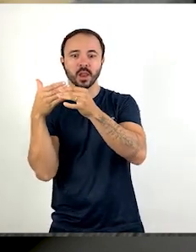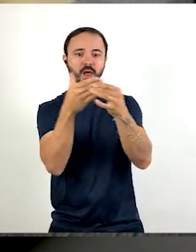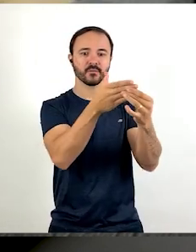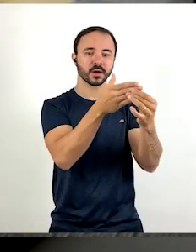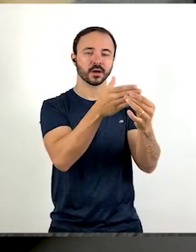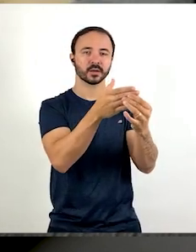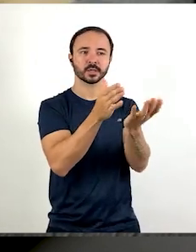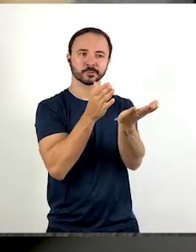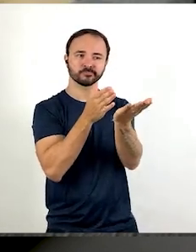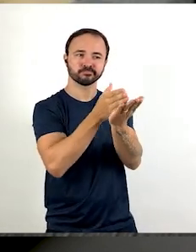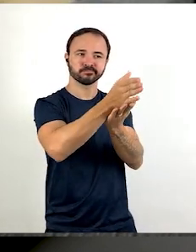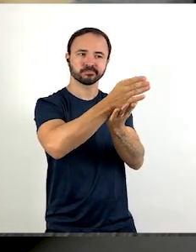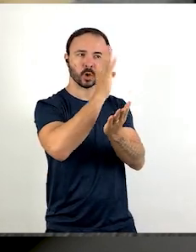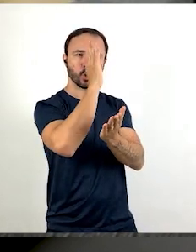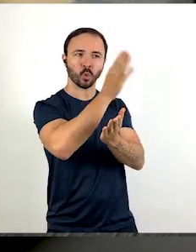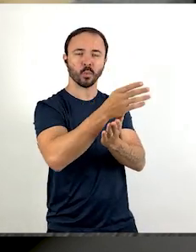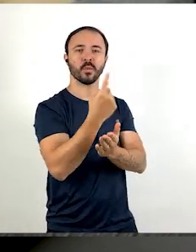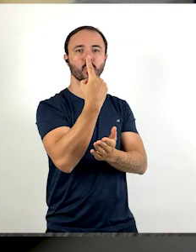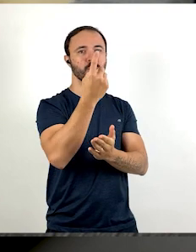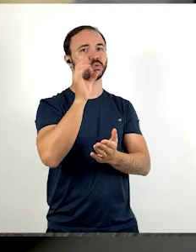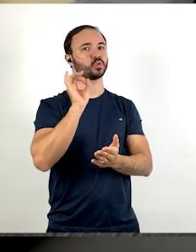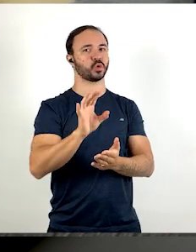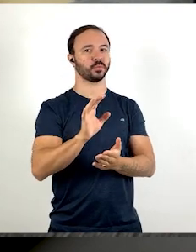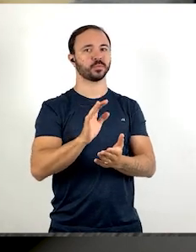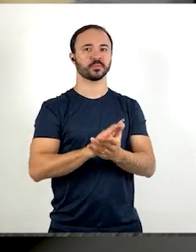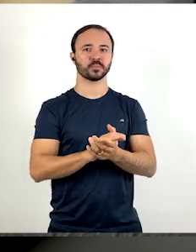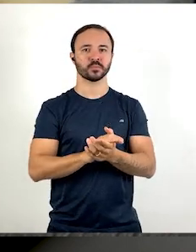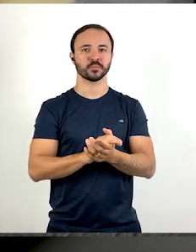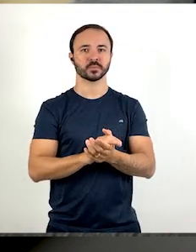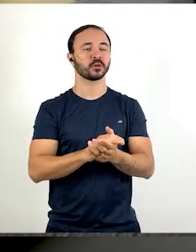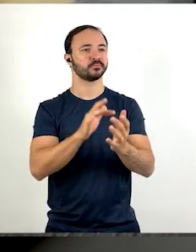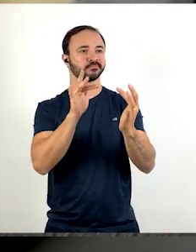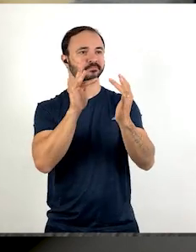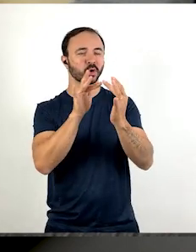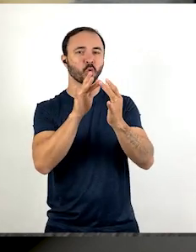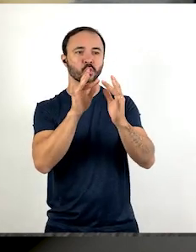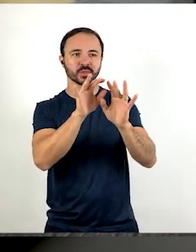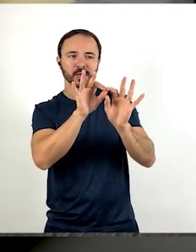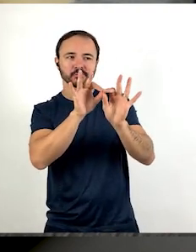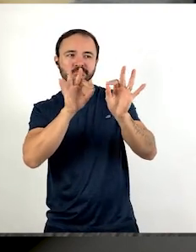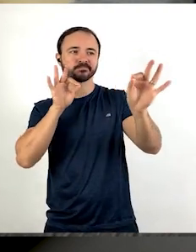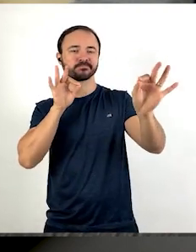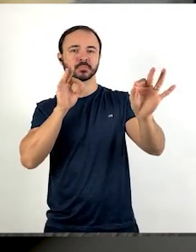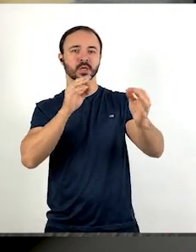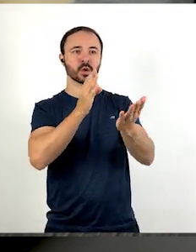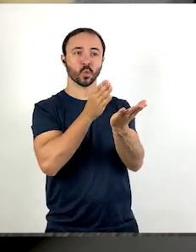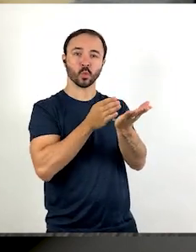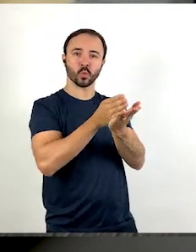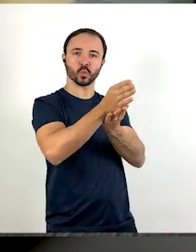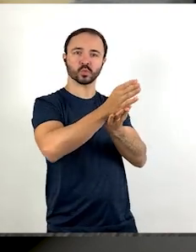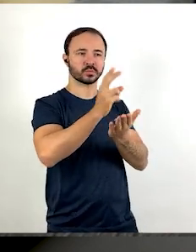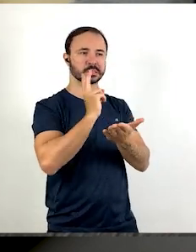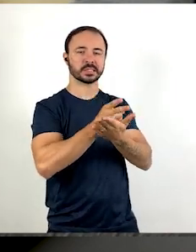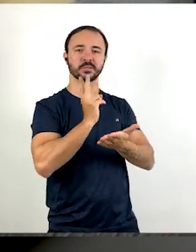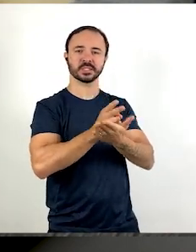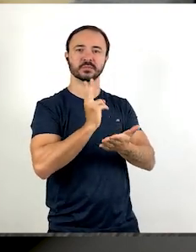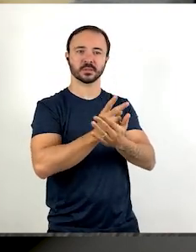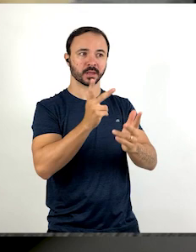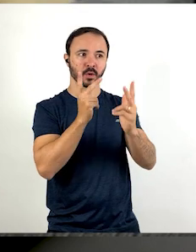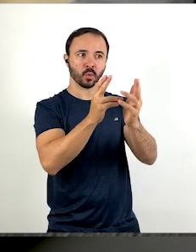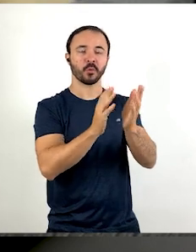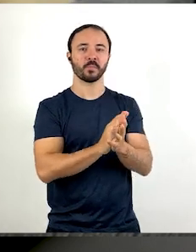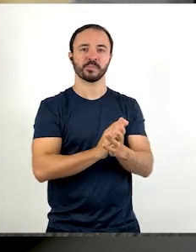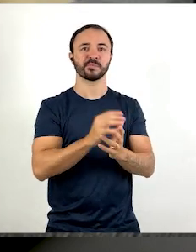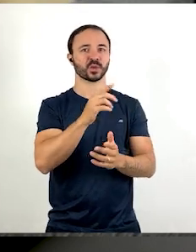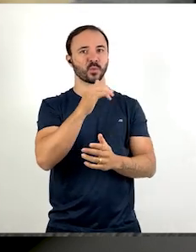uma direção. Os elétrons vão percorrer o condutor apenas em um sentido. Isso vai gerar uma